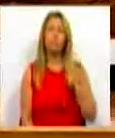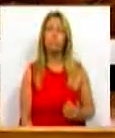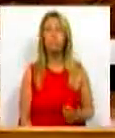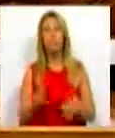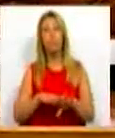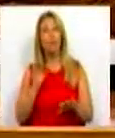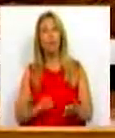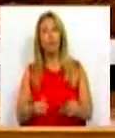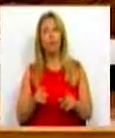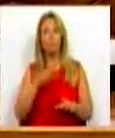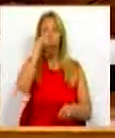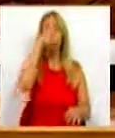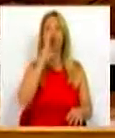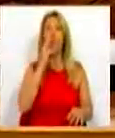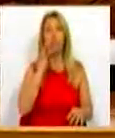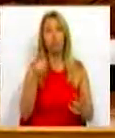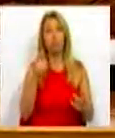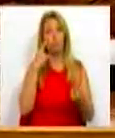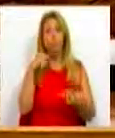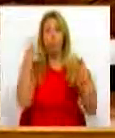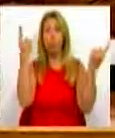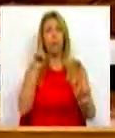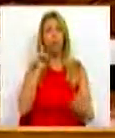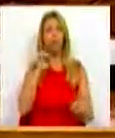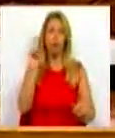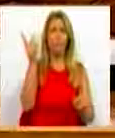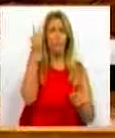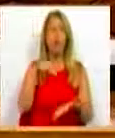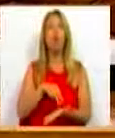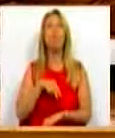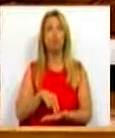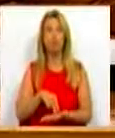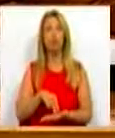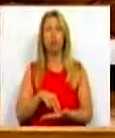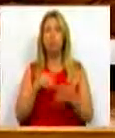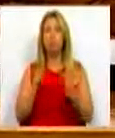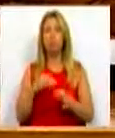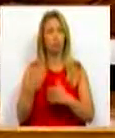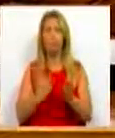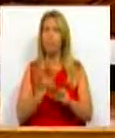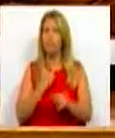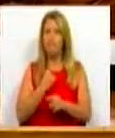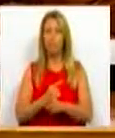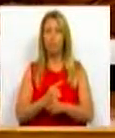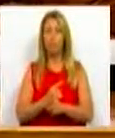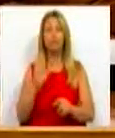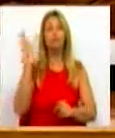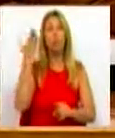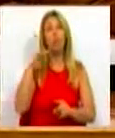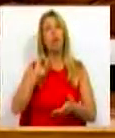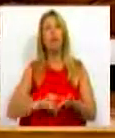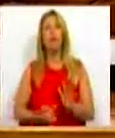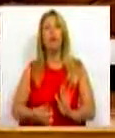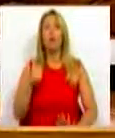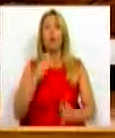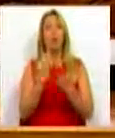É por isso que o Governo tem defendido publicamente duas posições que, aliás, mantém integralmente. Primeiro, que é fundamental não dar